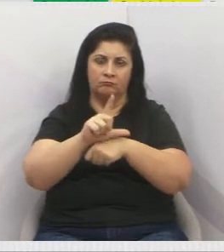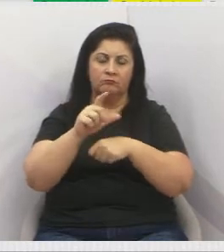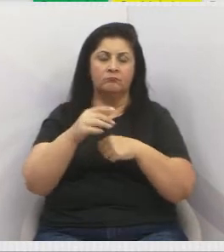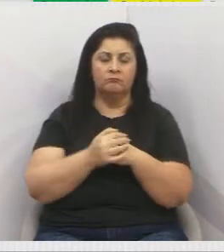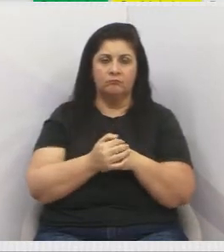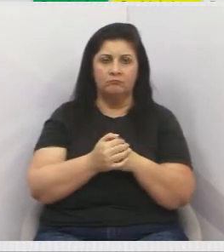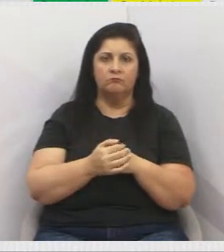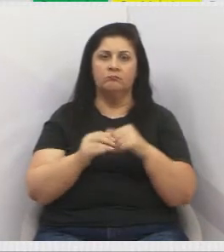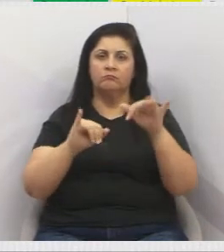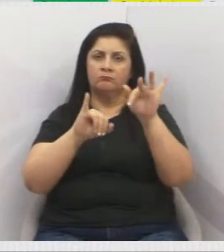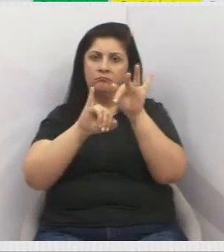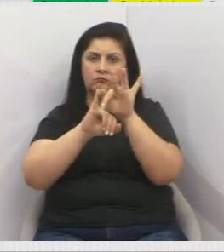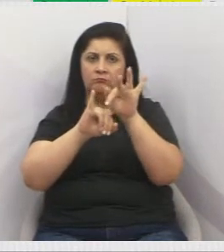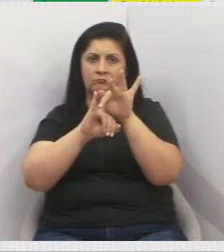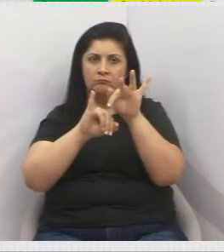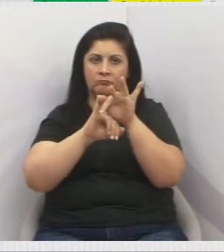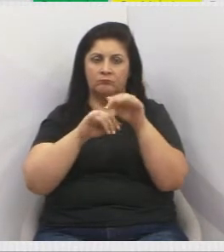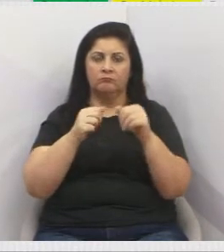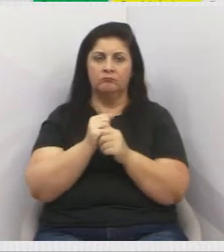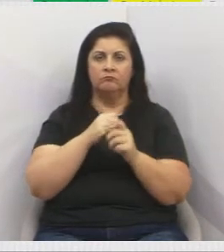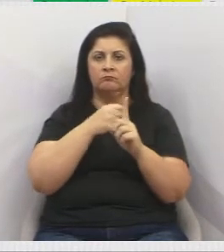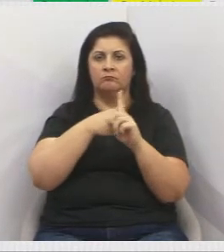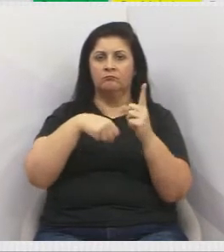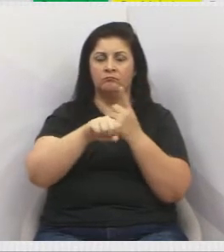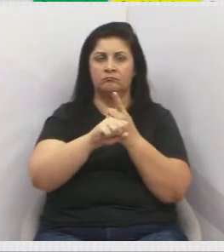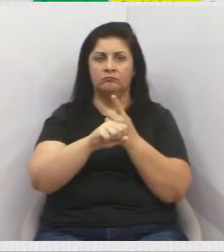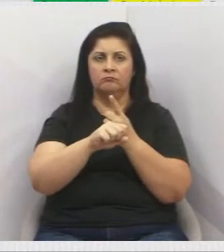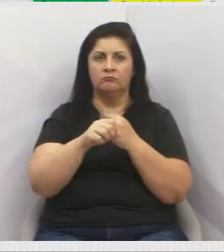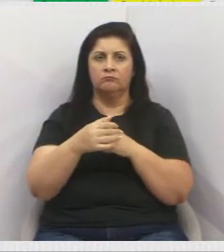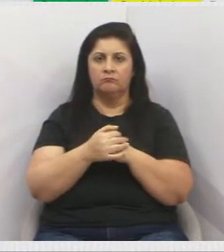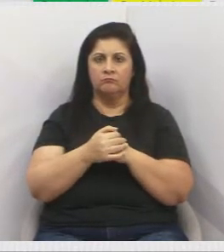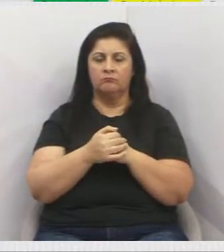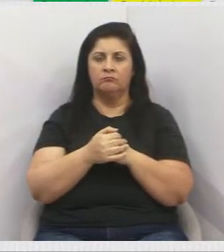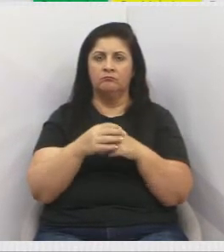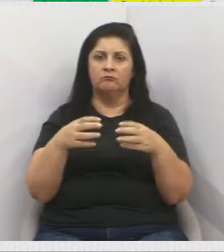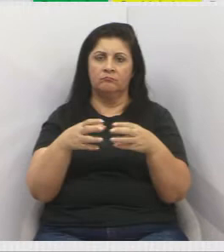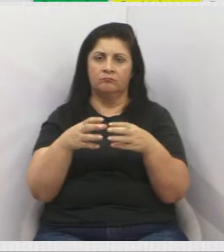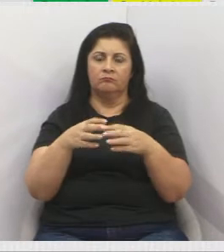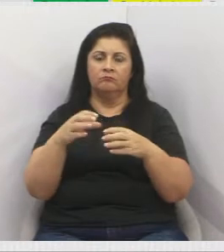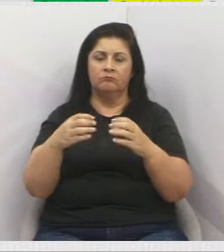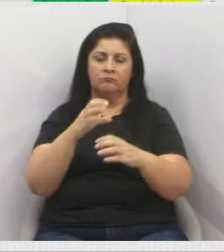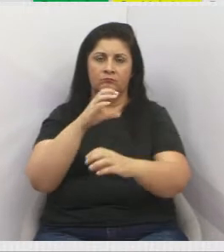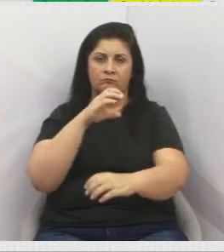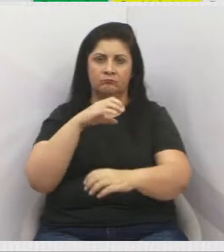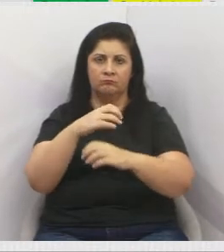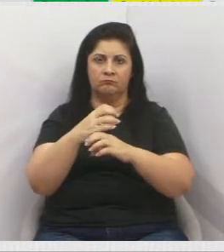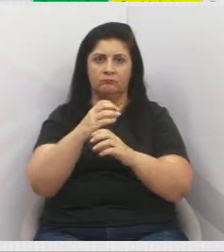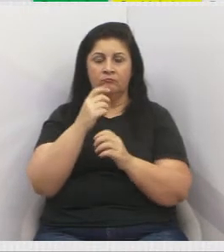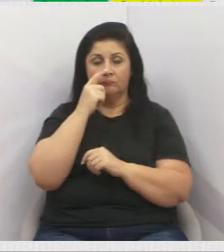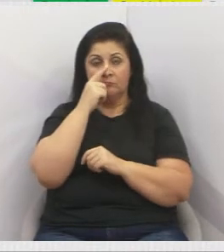pesquisa, Instituto Federal e organização da sociedade civil, Associação dos Engenheiros e Arquitetos.